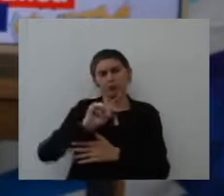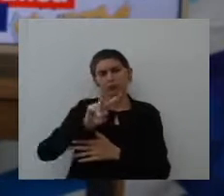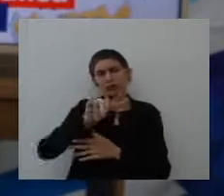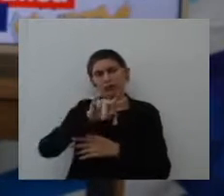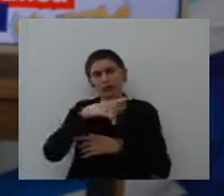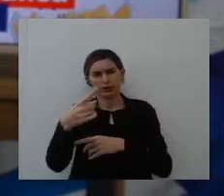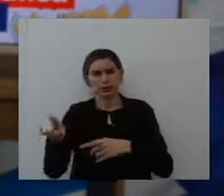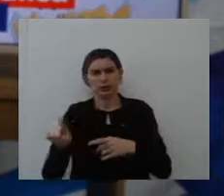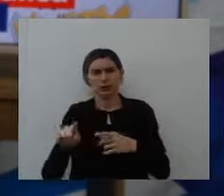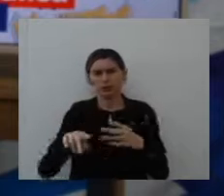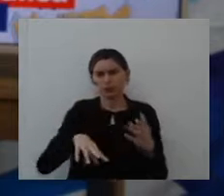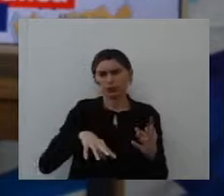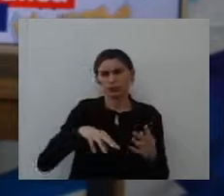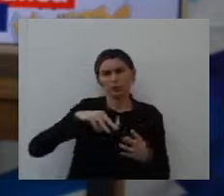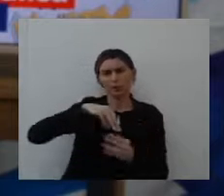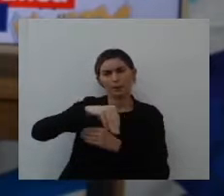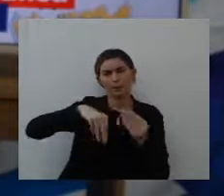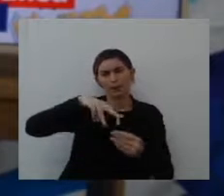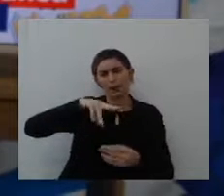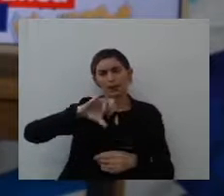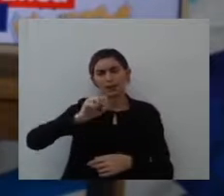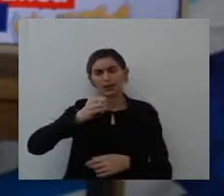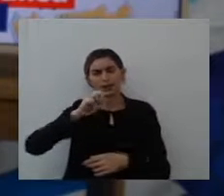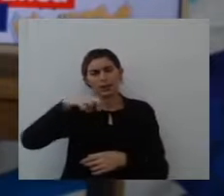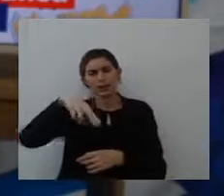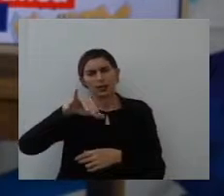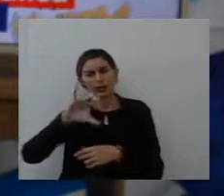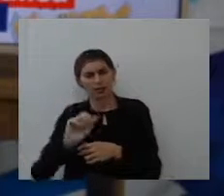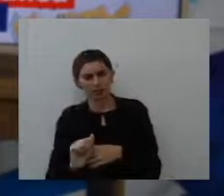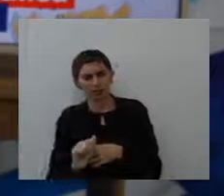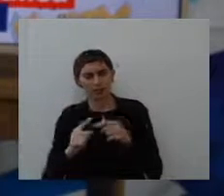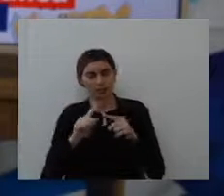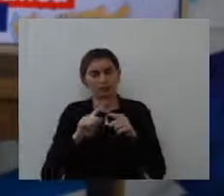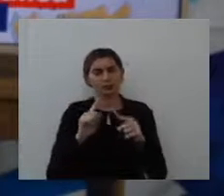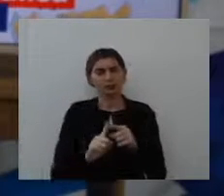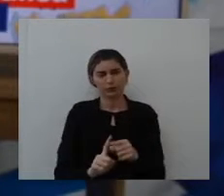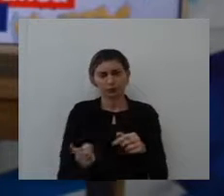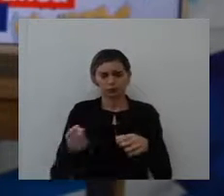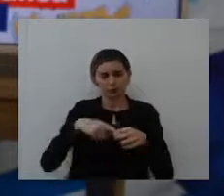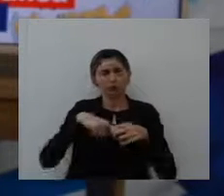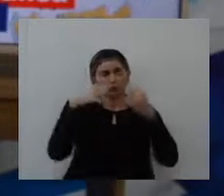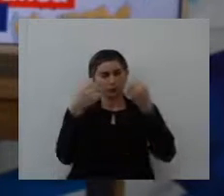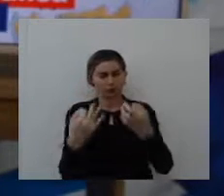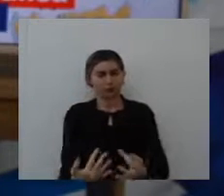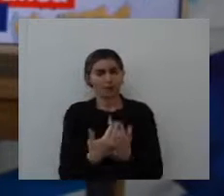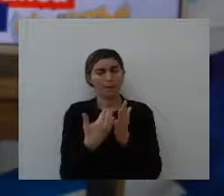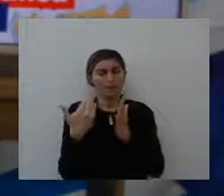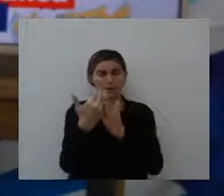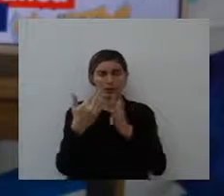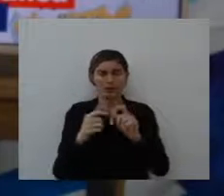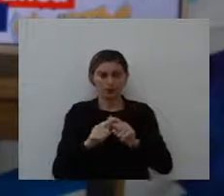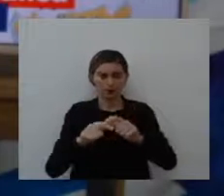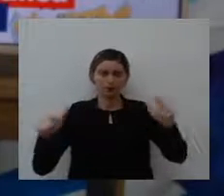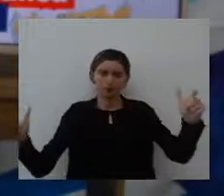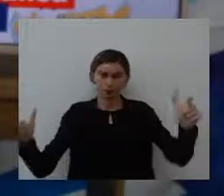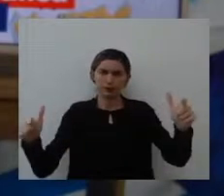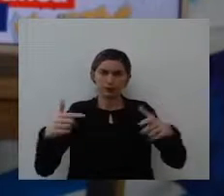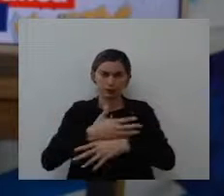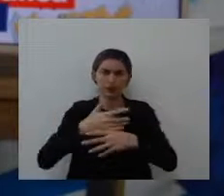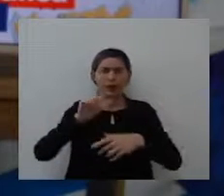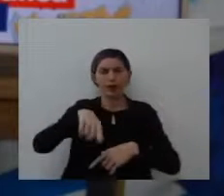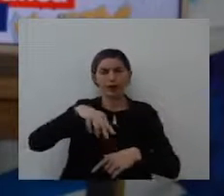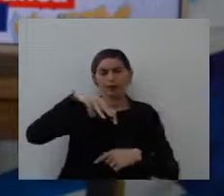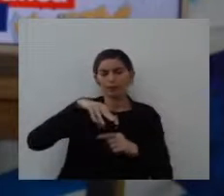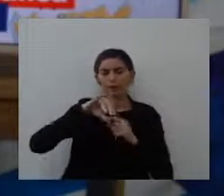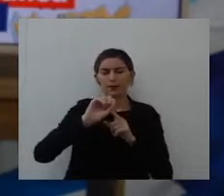civilização micênica, tá certo? Porque, volto a repetir, a maior cidade era